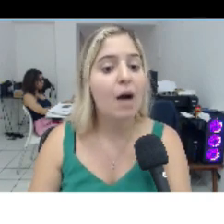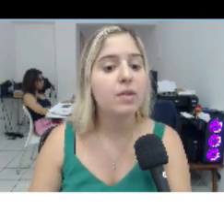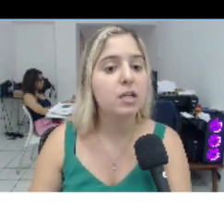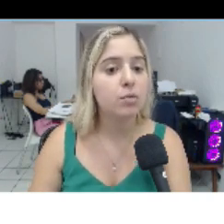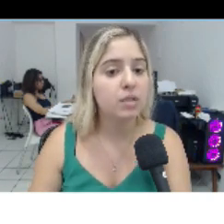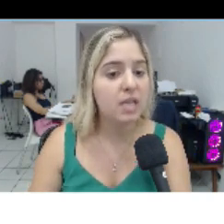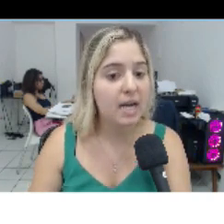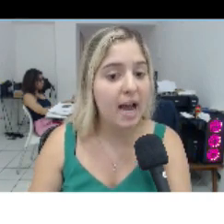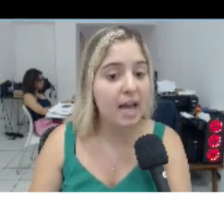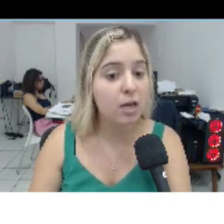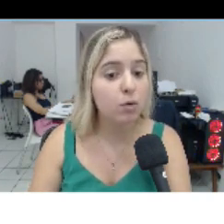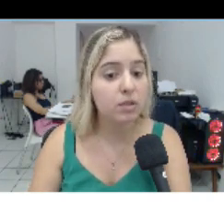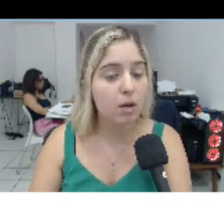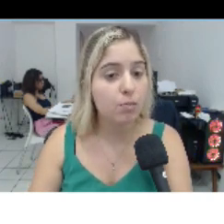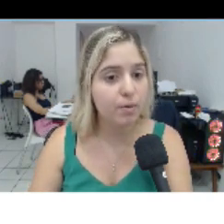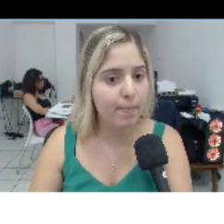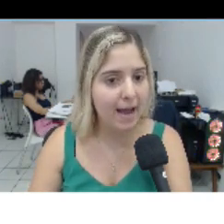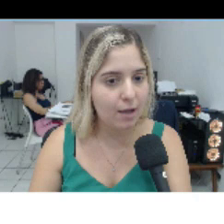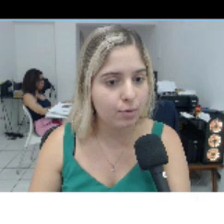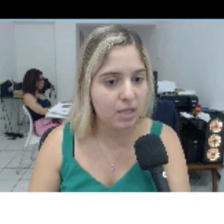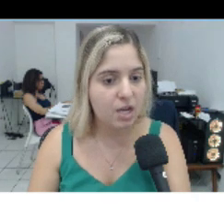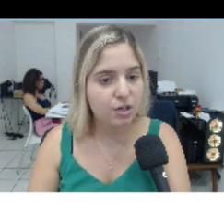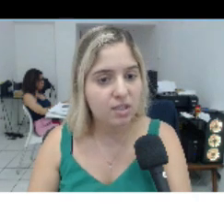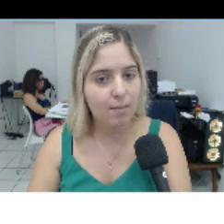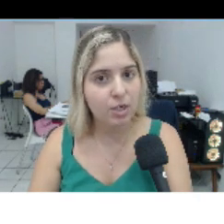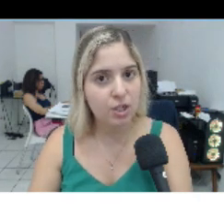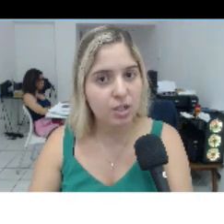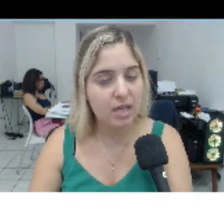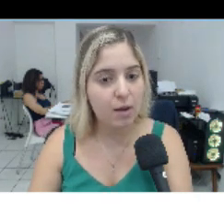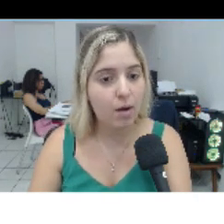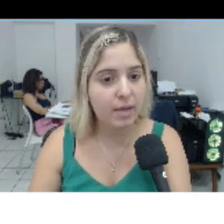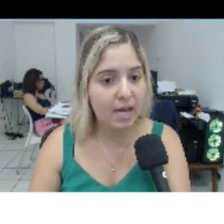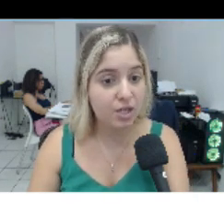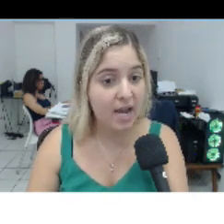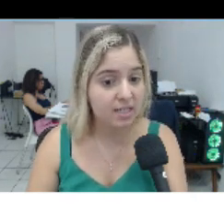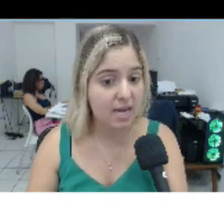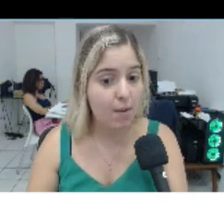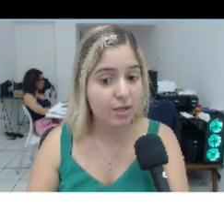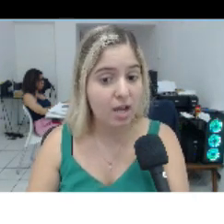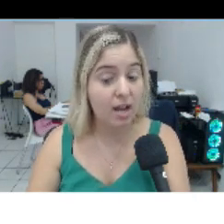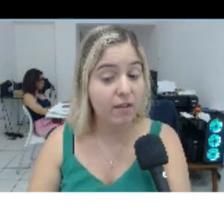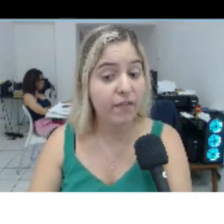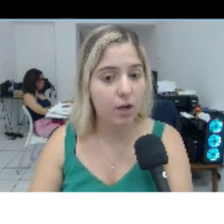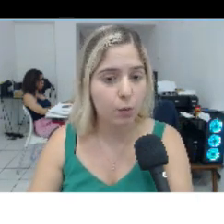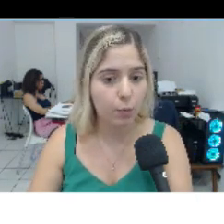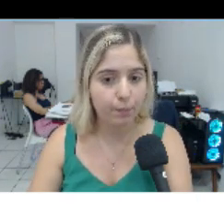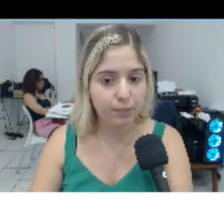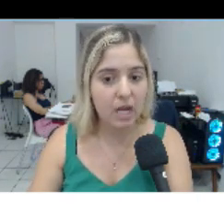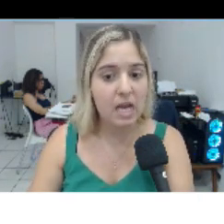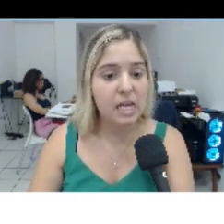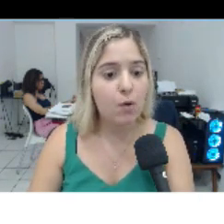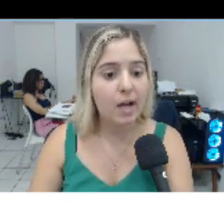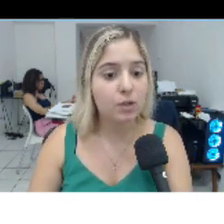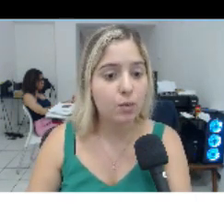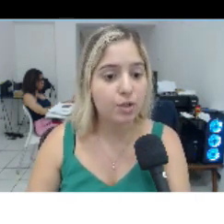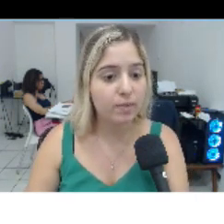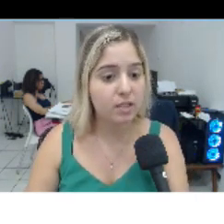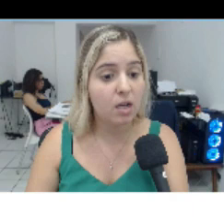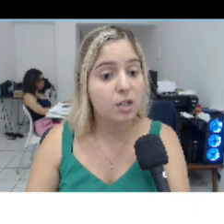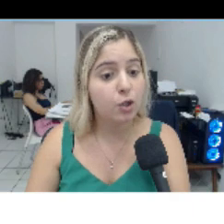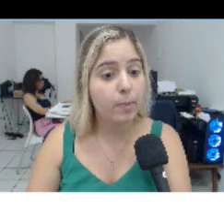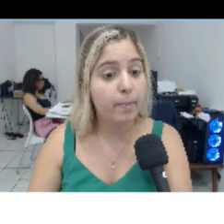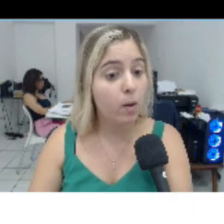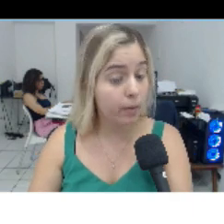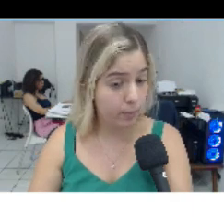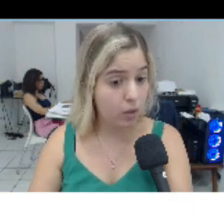anúncio ao desconsiderar inclusão de pardos, diz a ministra da Igualdade Racial, Aniele Franco. E com as